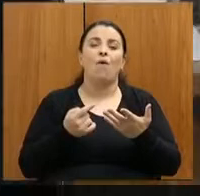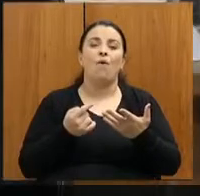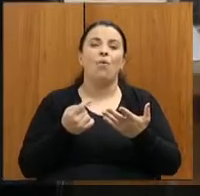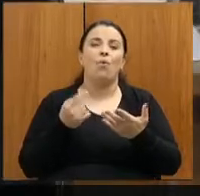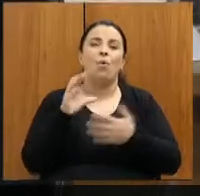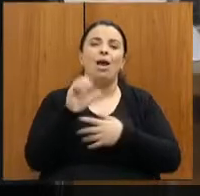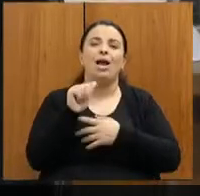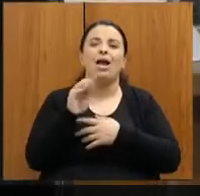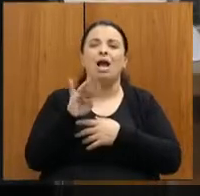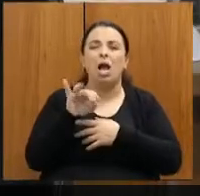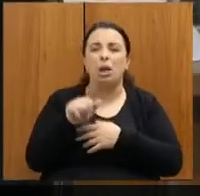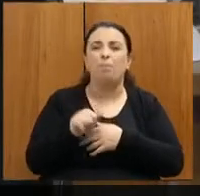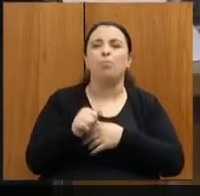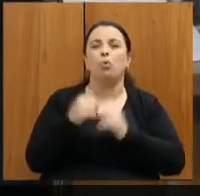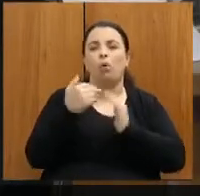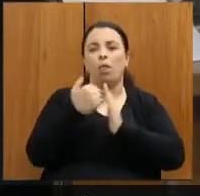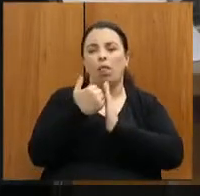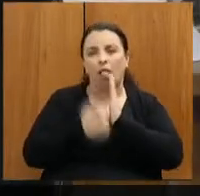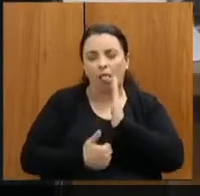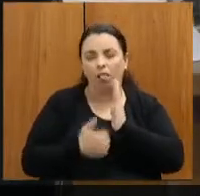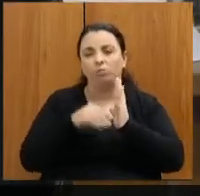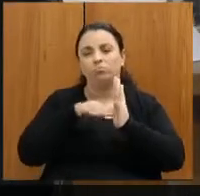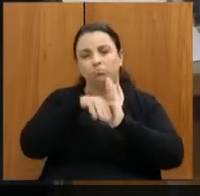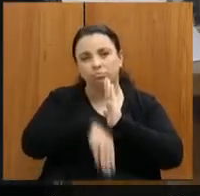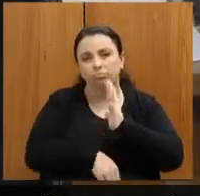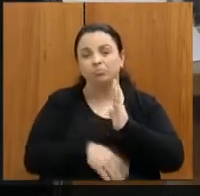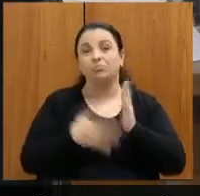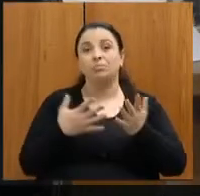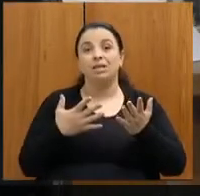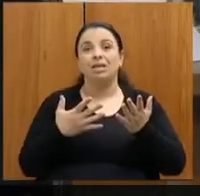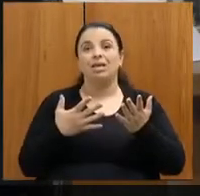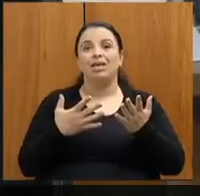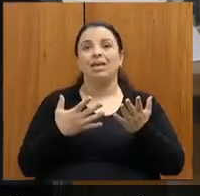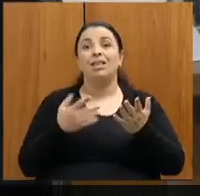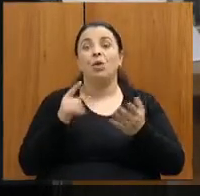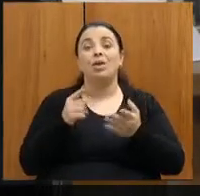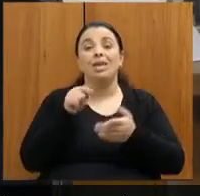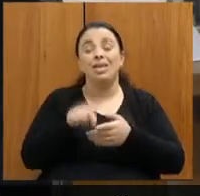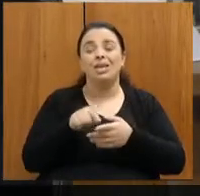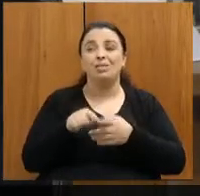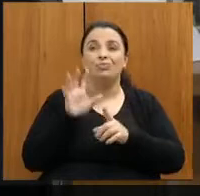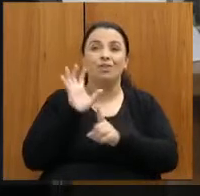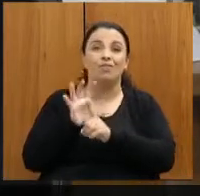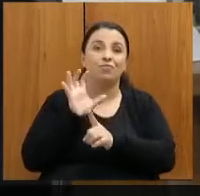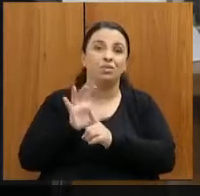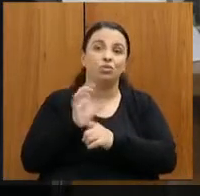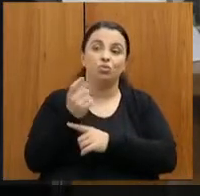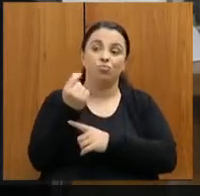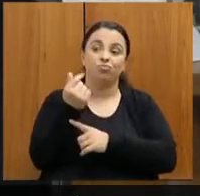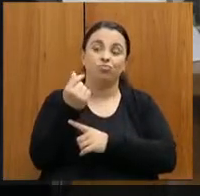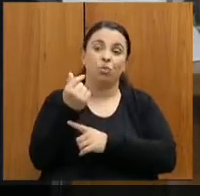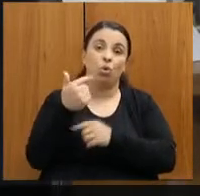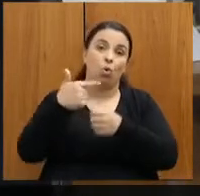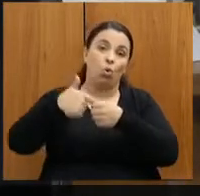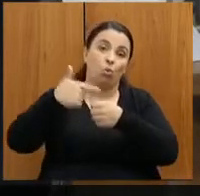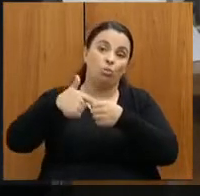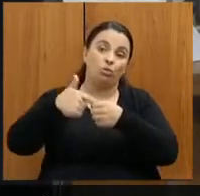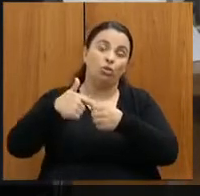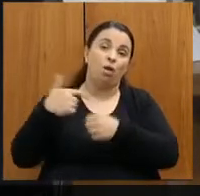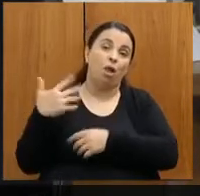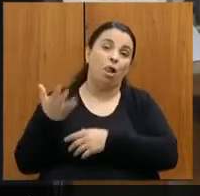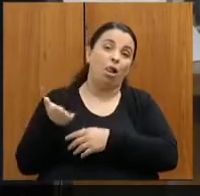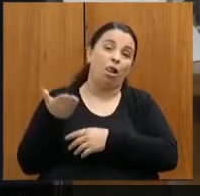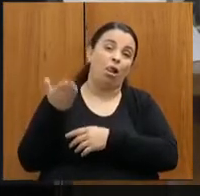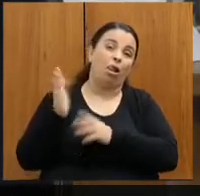do preço do barril de petróleo fez com que os combustíveis aumentasse em muito mais de quarenta por cento do valor dos seus do